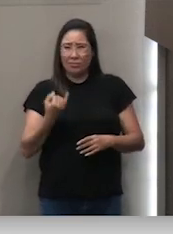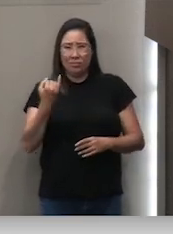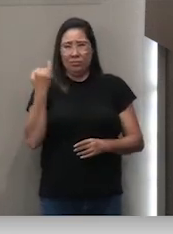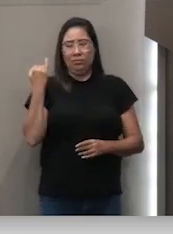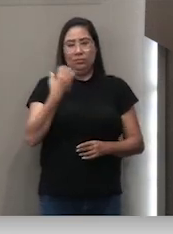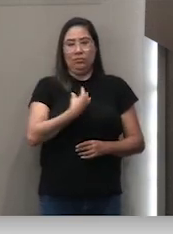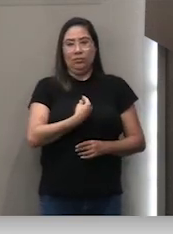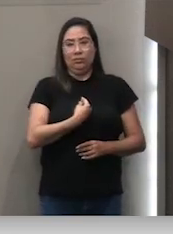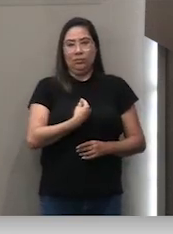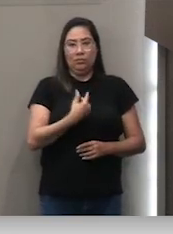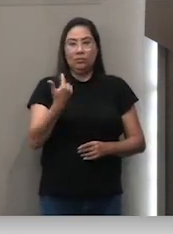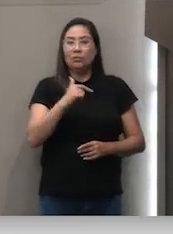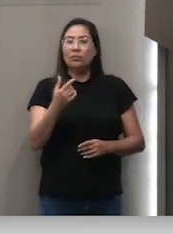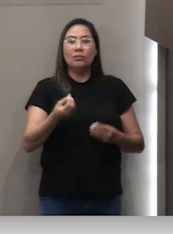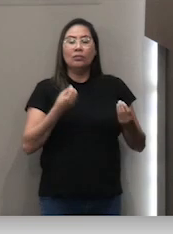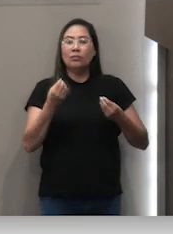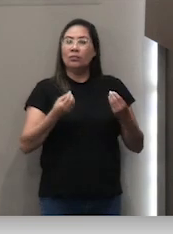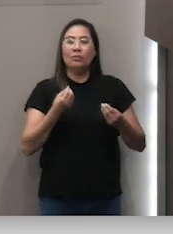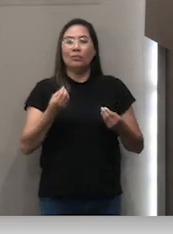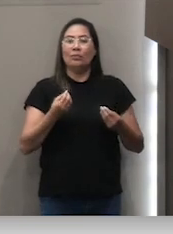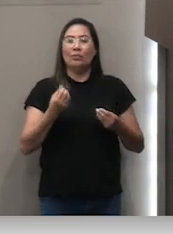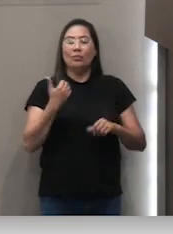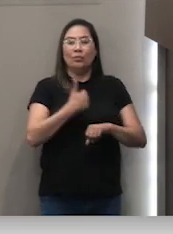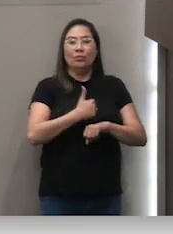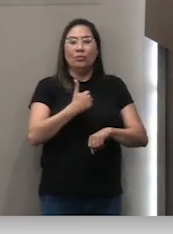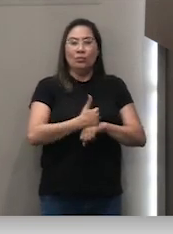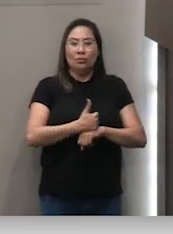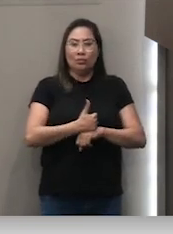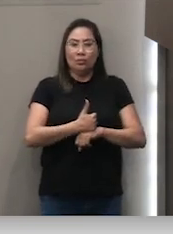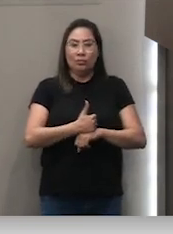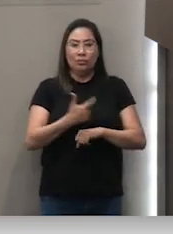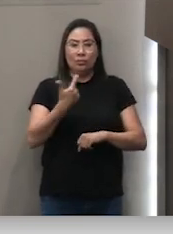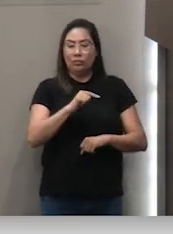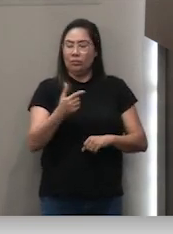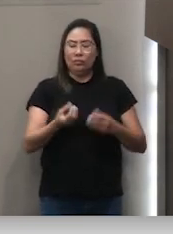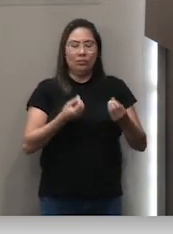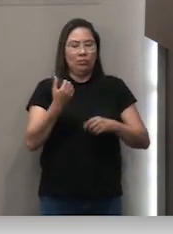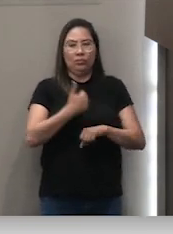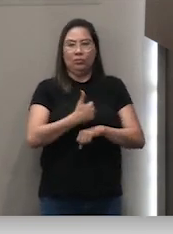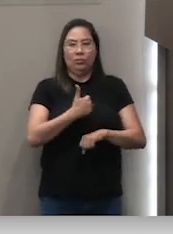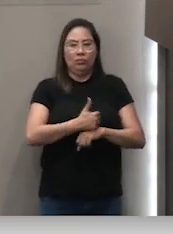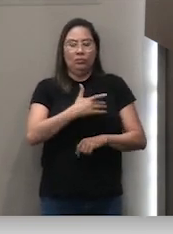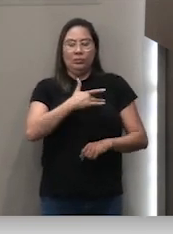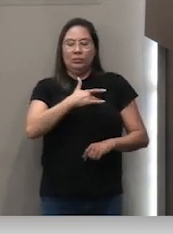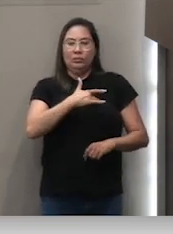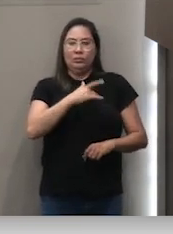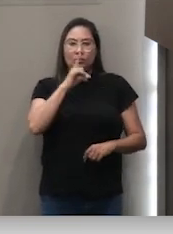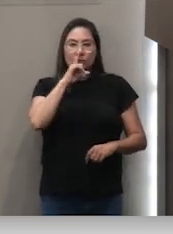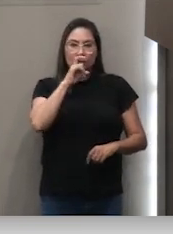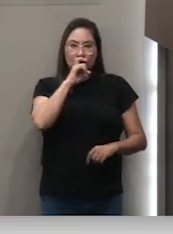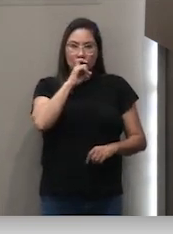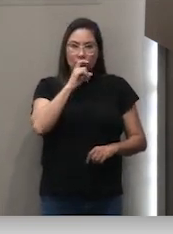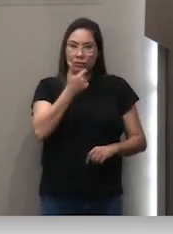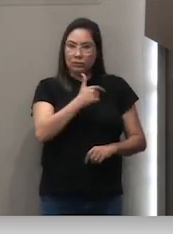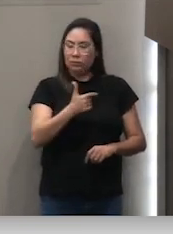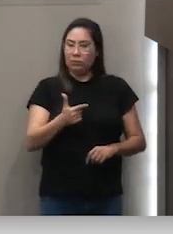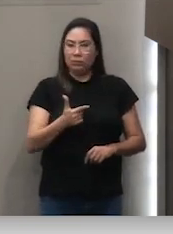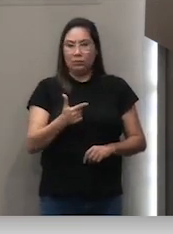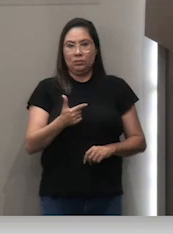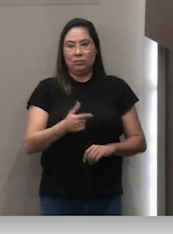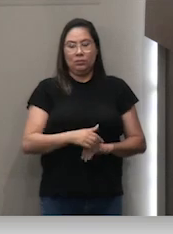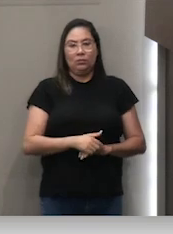Não existe, e não tem como mensurar. A pessoa que vem aqui dizer como tem como mensurar, não tem. A dor dos pais, não existe. Não